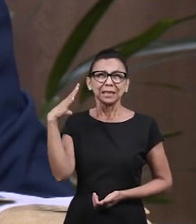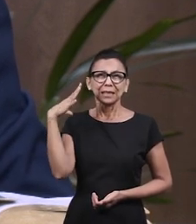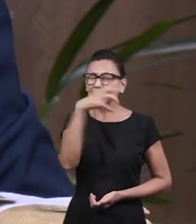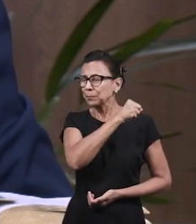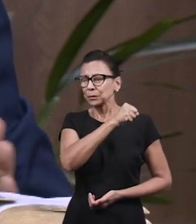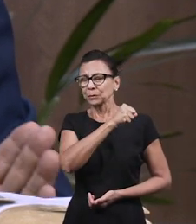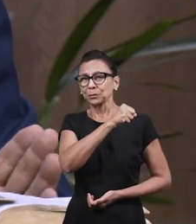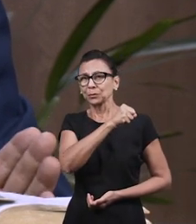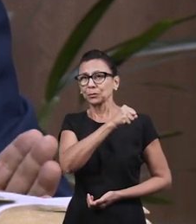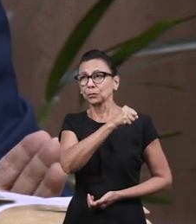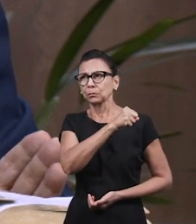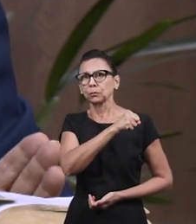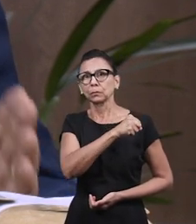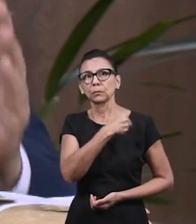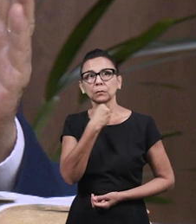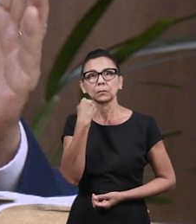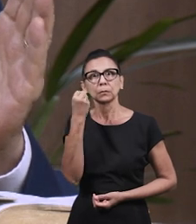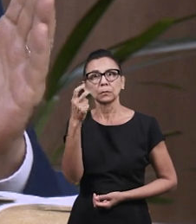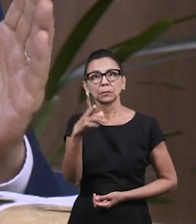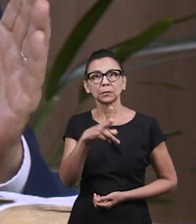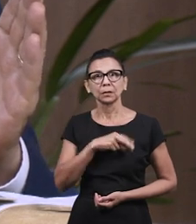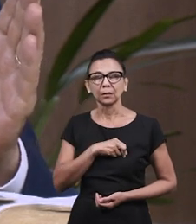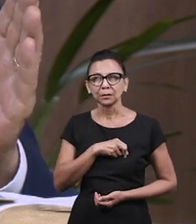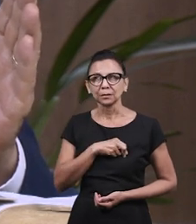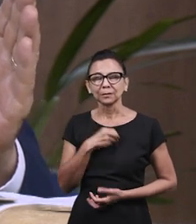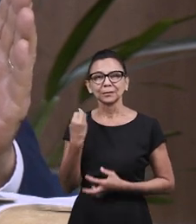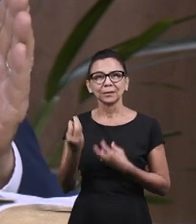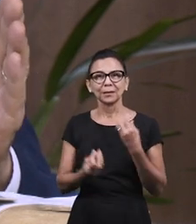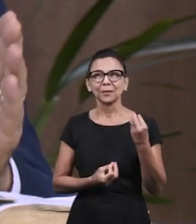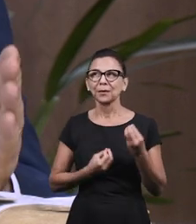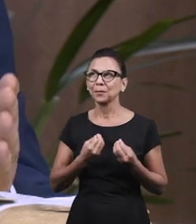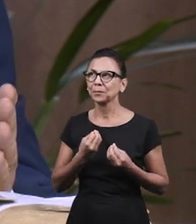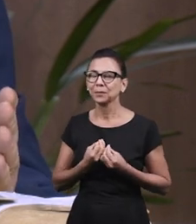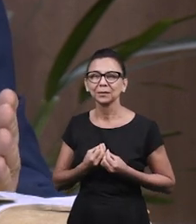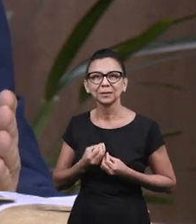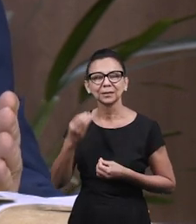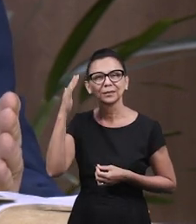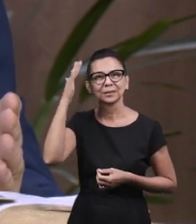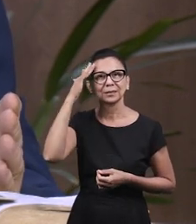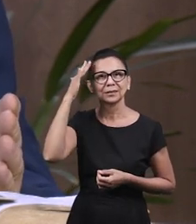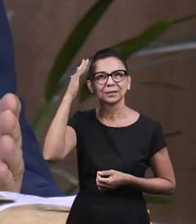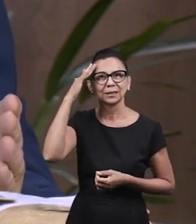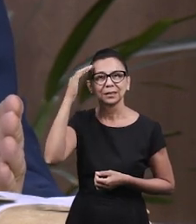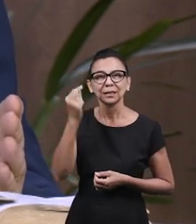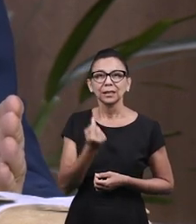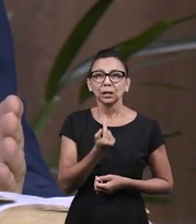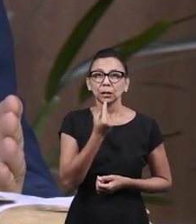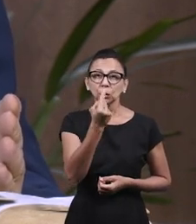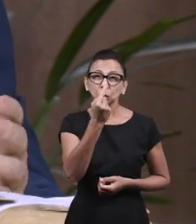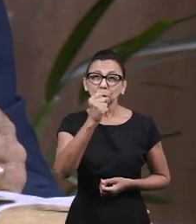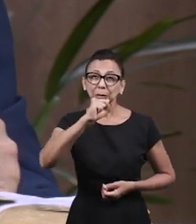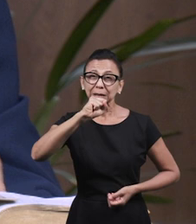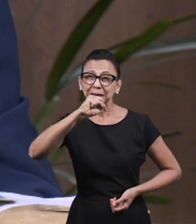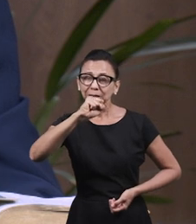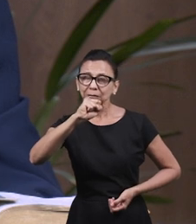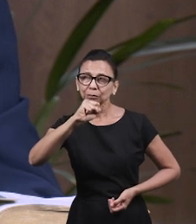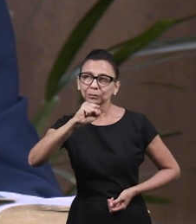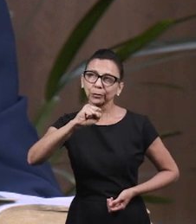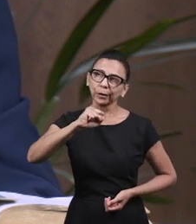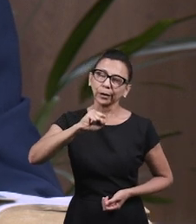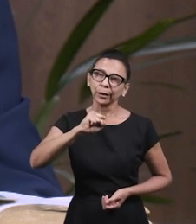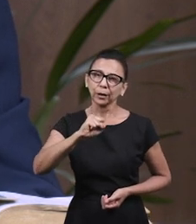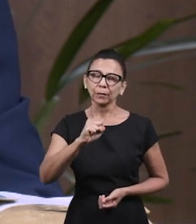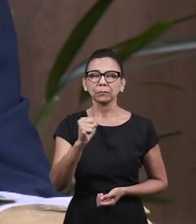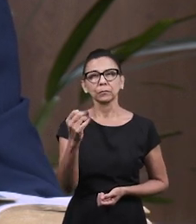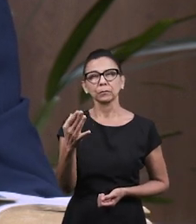300 mil quilômetros. O que é isso? Não dá para saber o que é isso. Dá para você, em um segundo, dar em torno